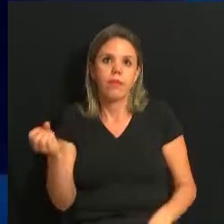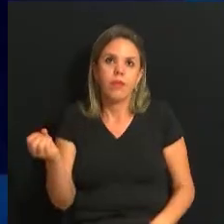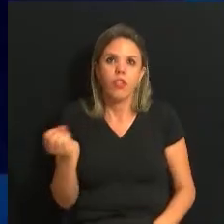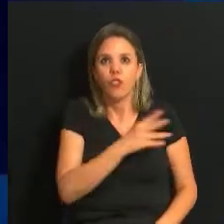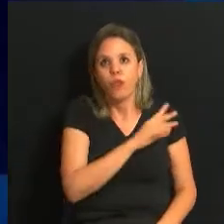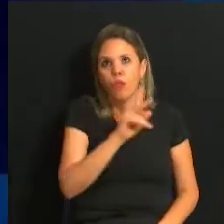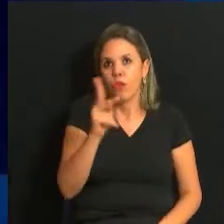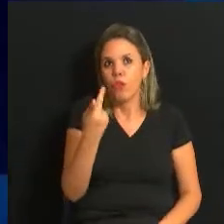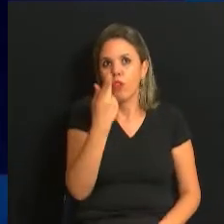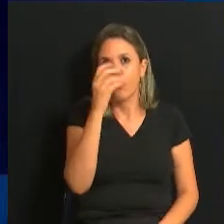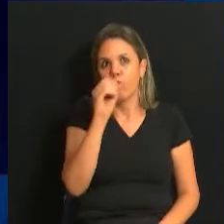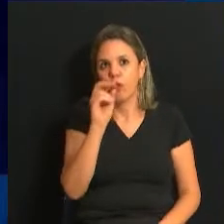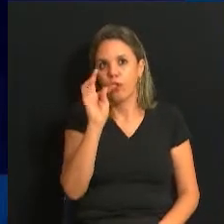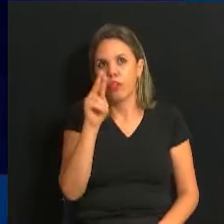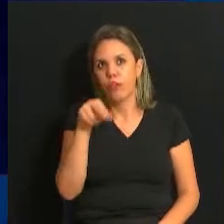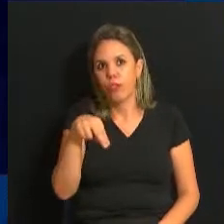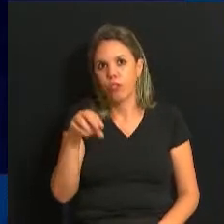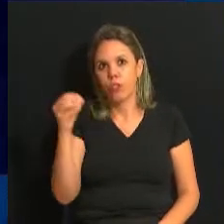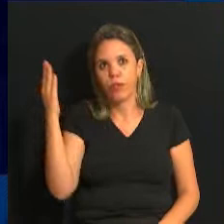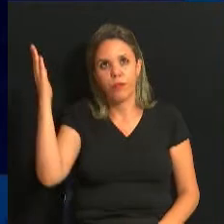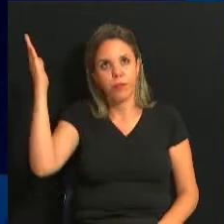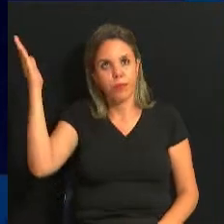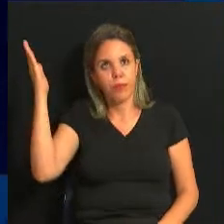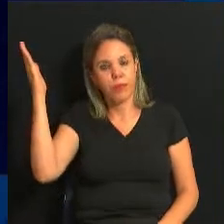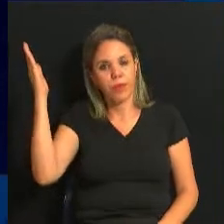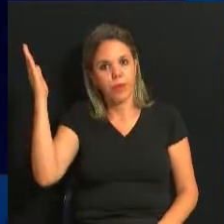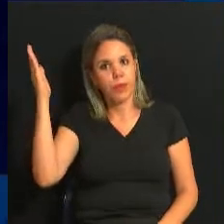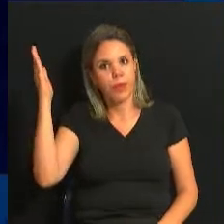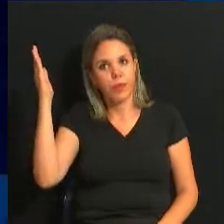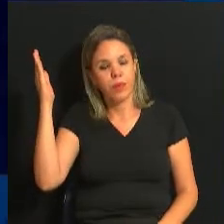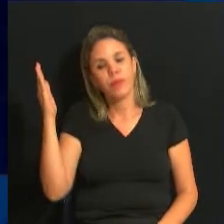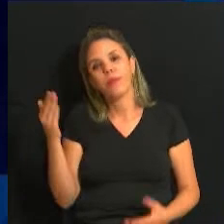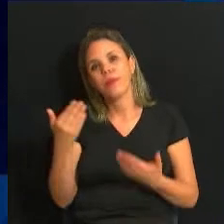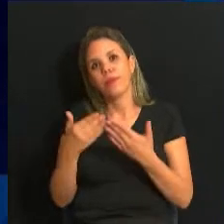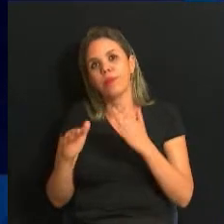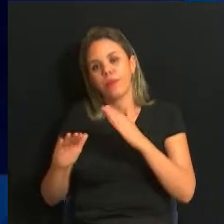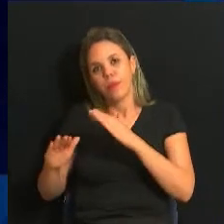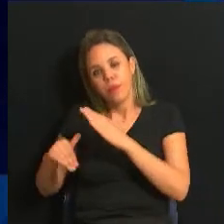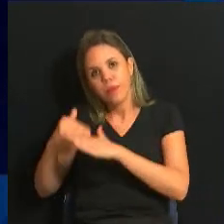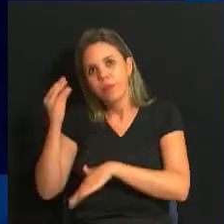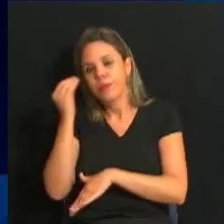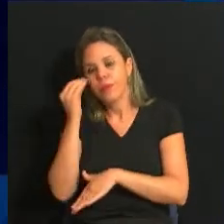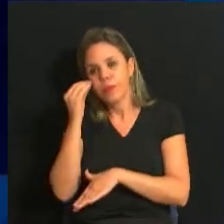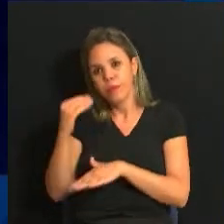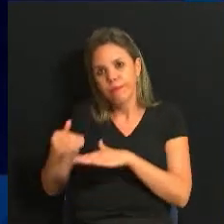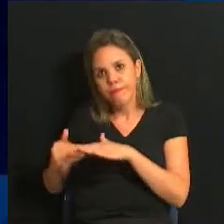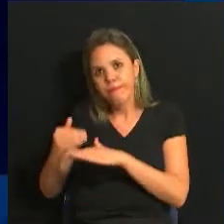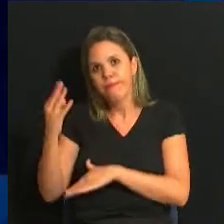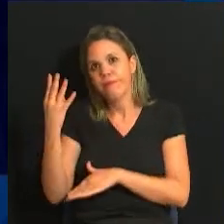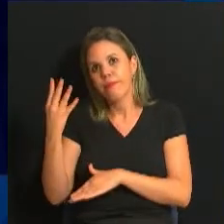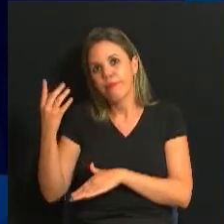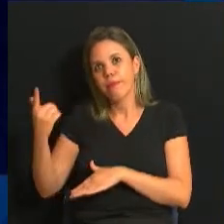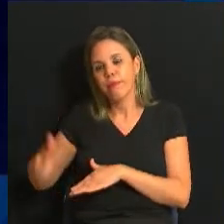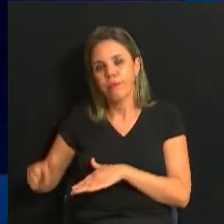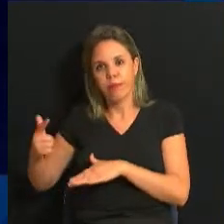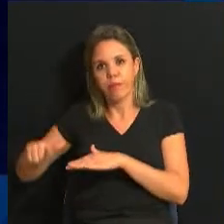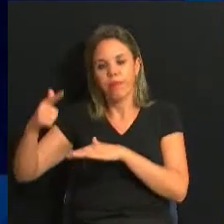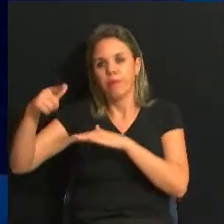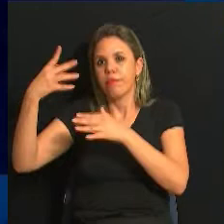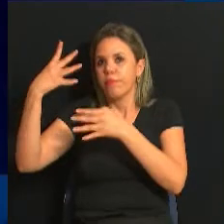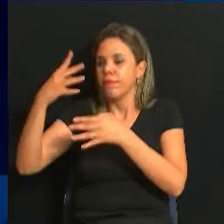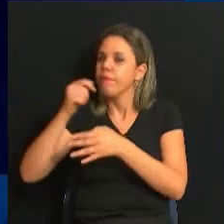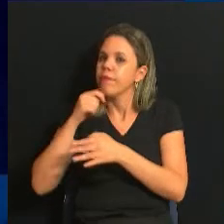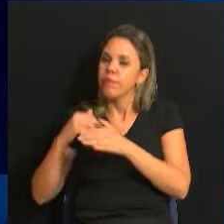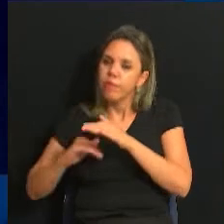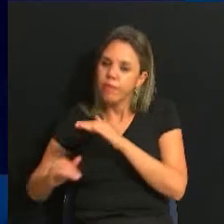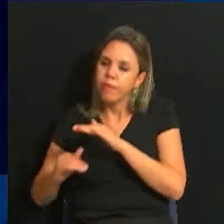Horizontino fora de casa, hein? Bugre está aí em busca da reabilitação, não vence há 4 partidas, está na zona